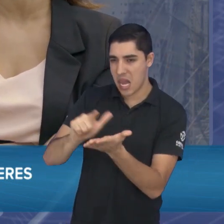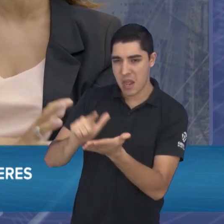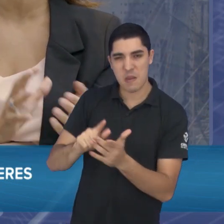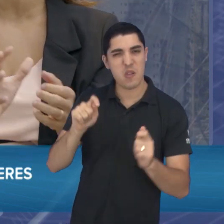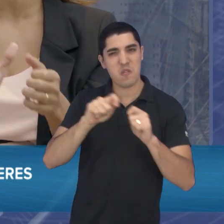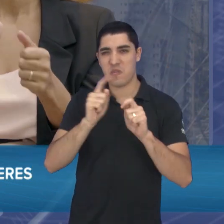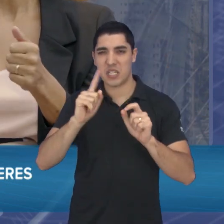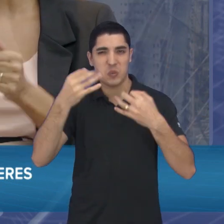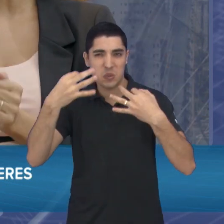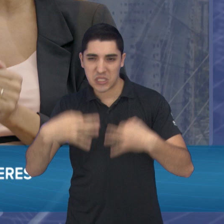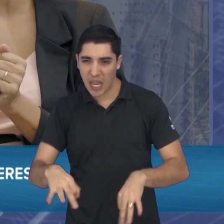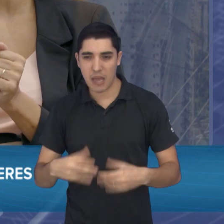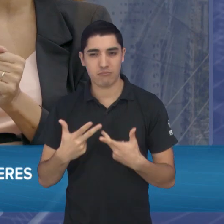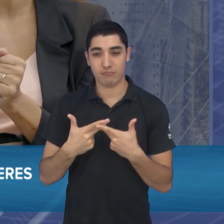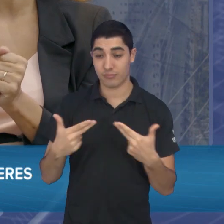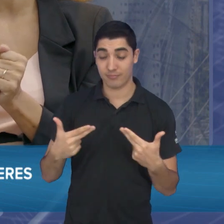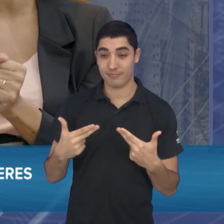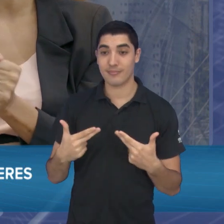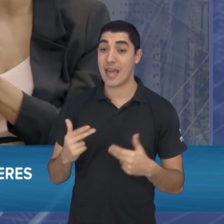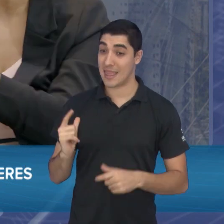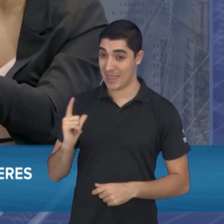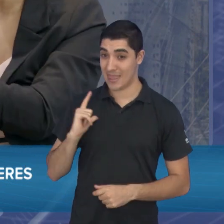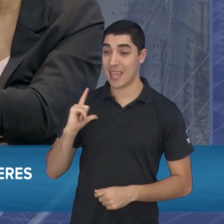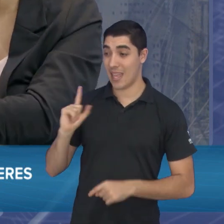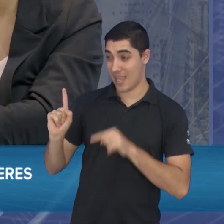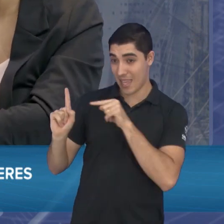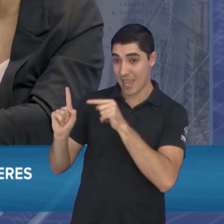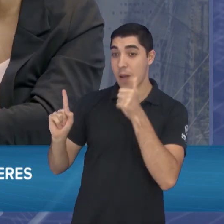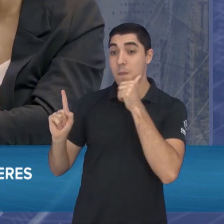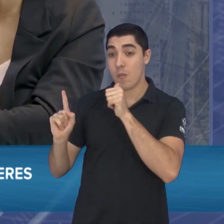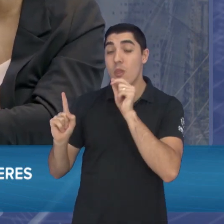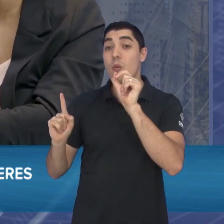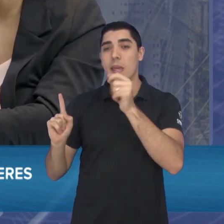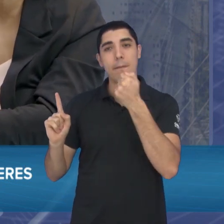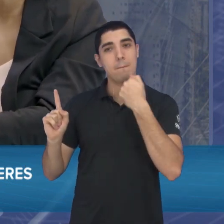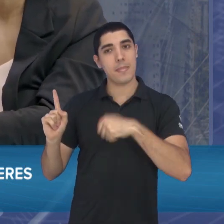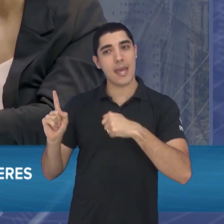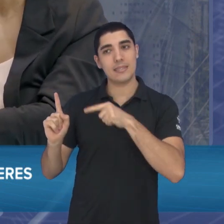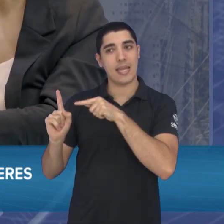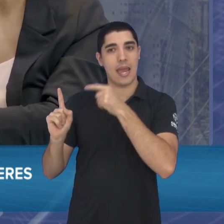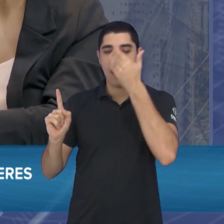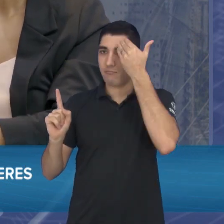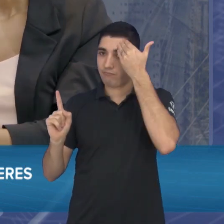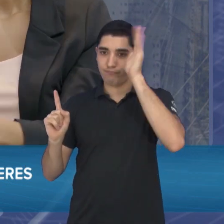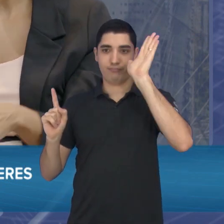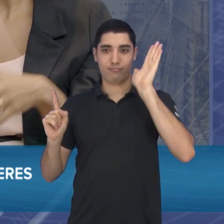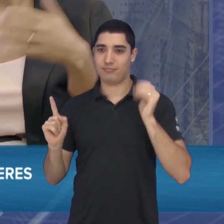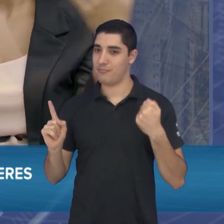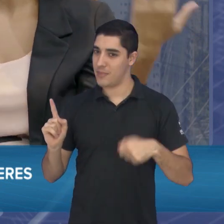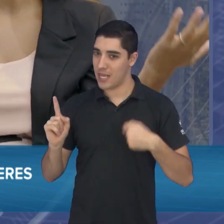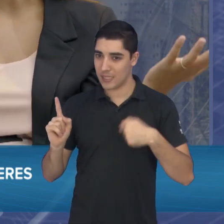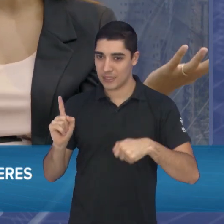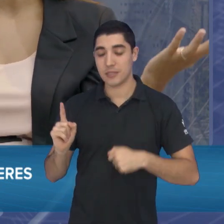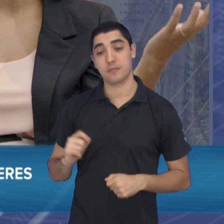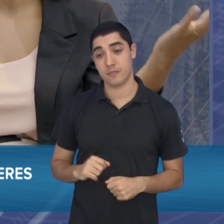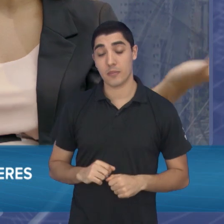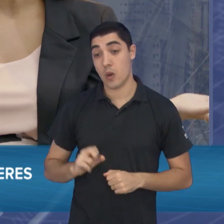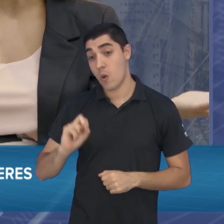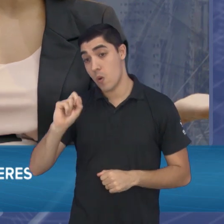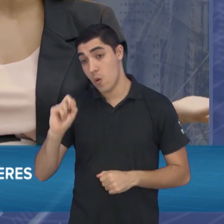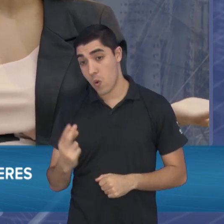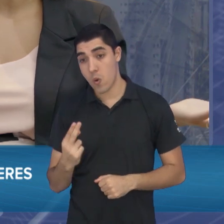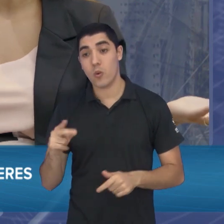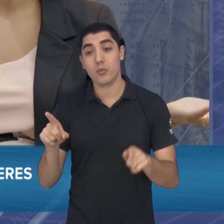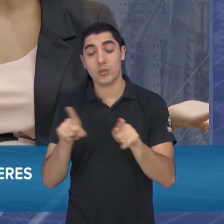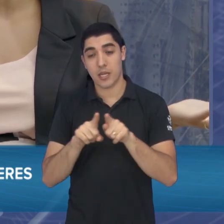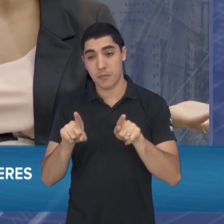direito com os filhos. Então, existe uma dificuldade da mulher em abrir mão também de algumas coisas, não é? Existe, por outro lado, uma